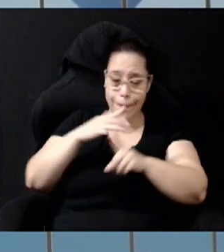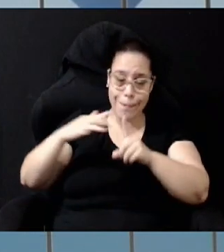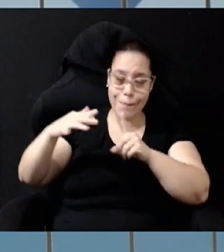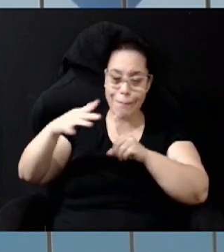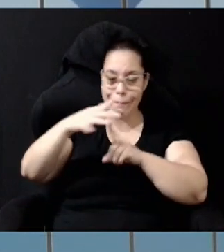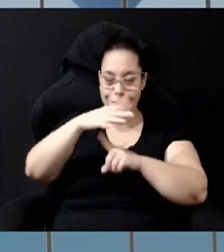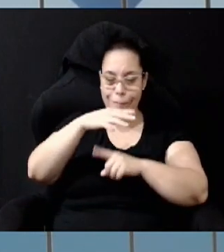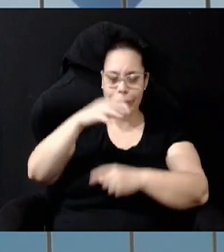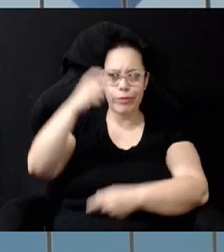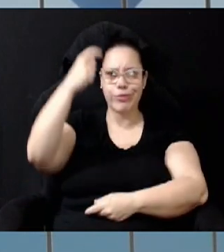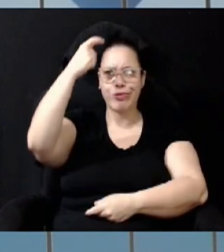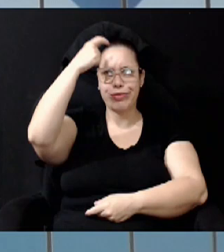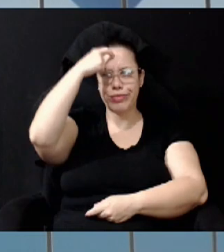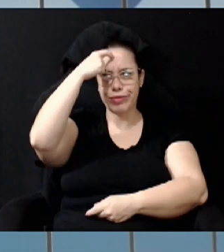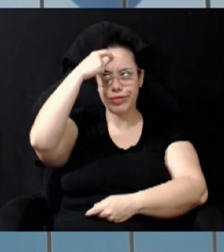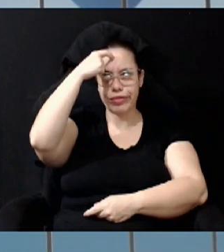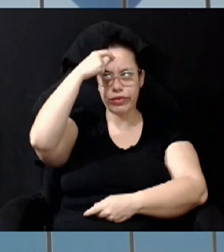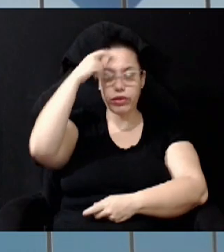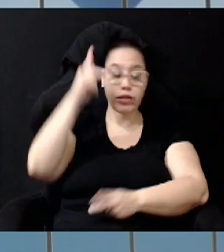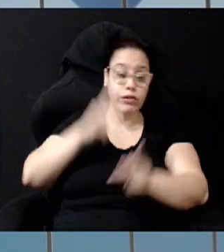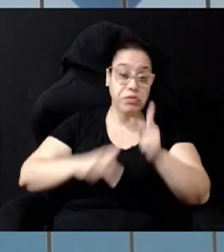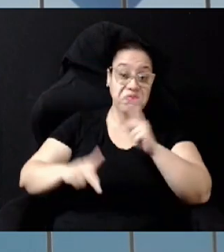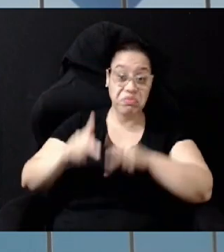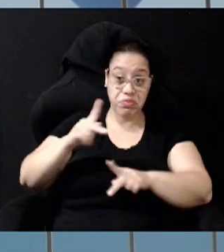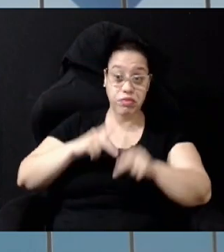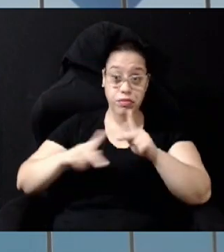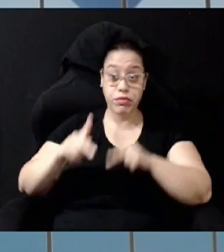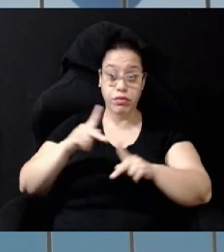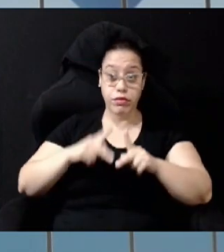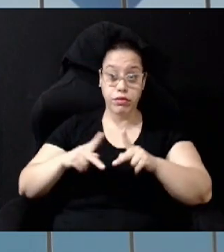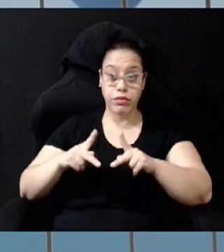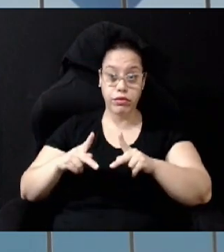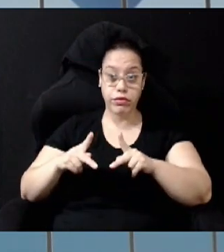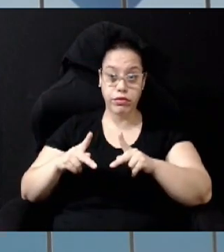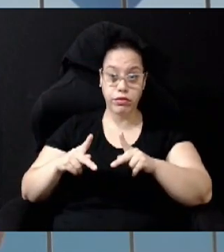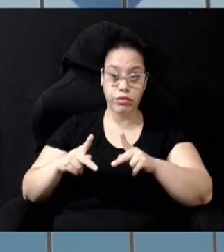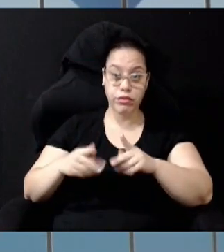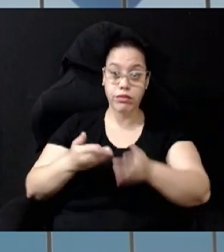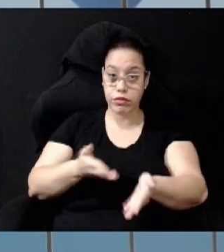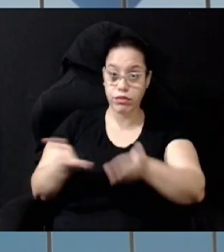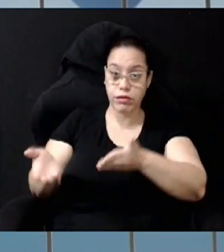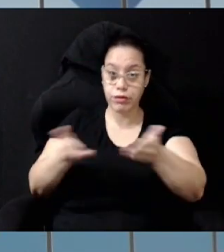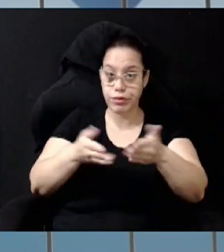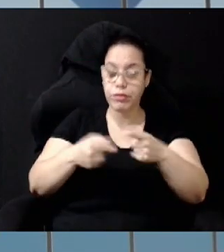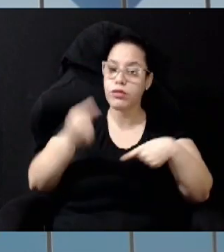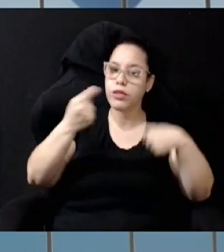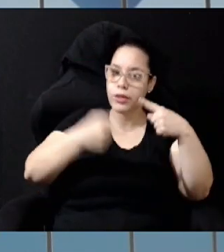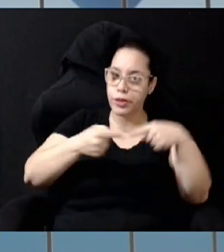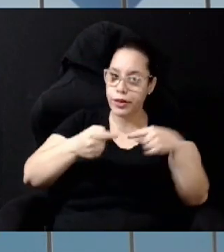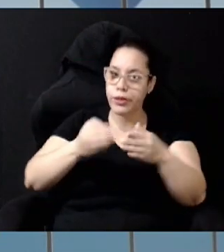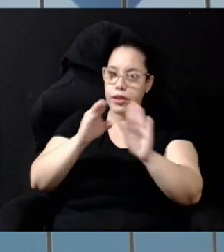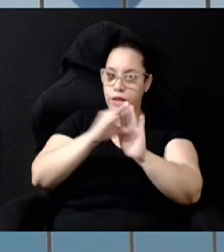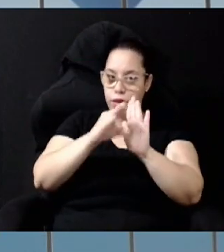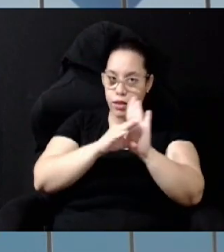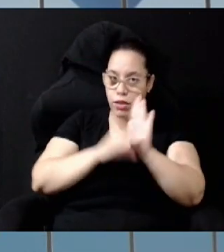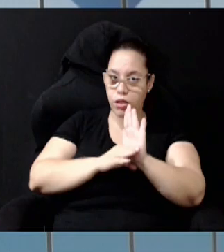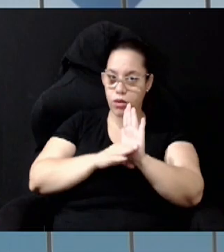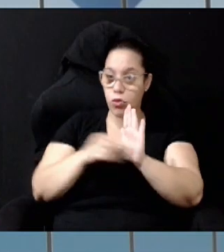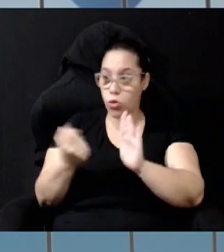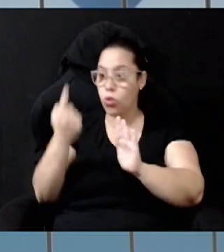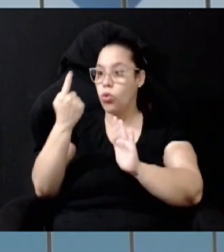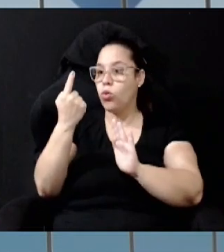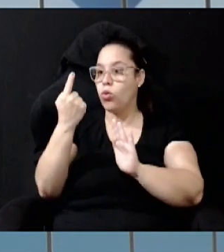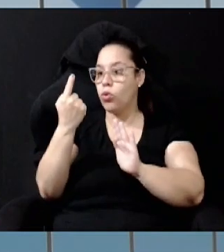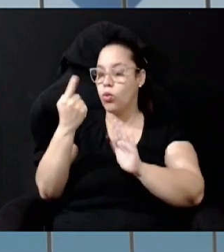conscientizar a população é através dessas discussões, né? Esse programa, um deles, mas tem